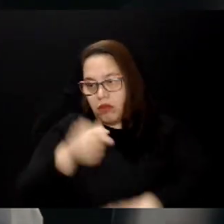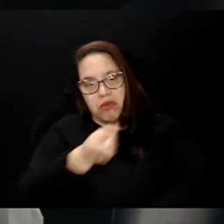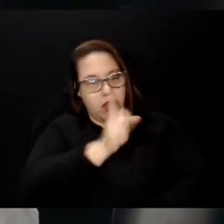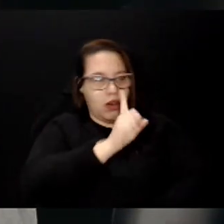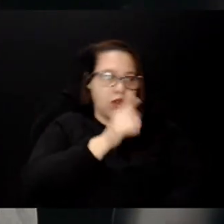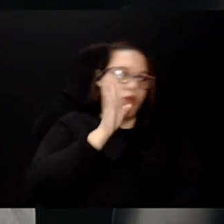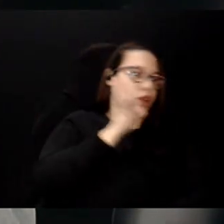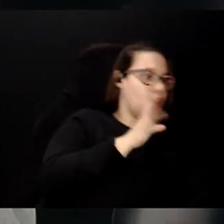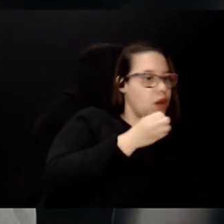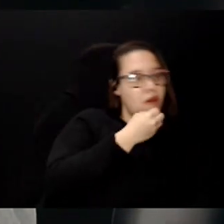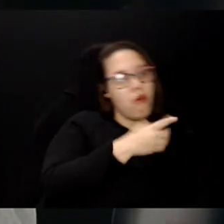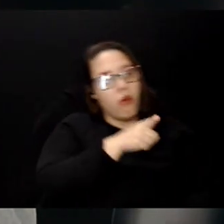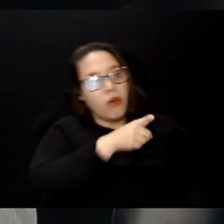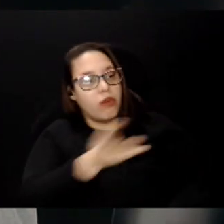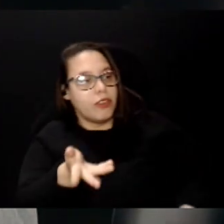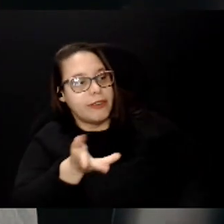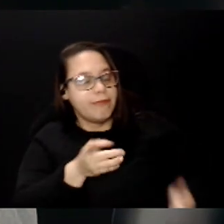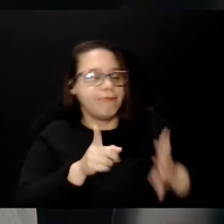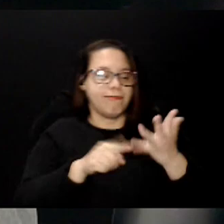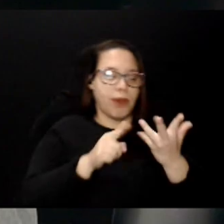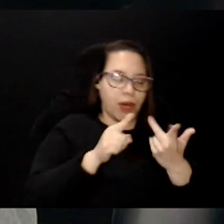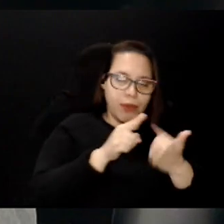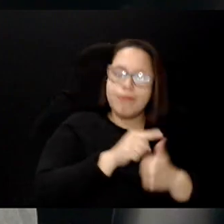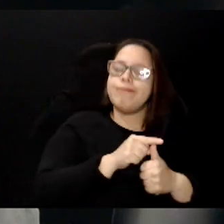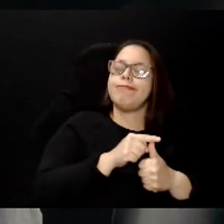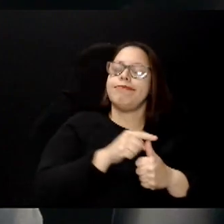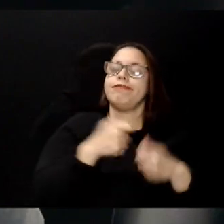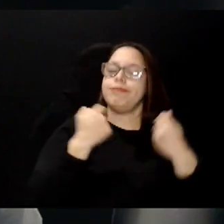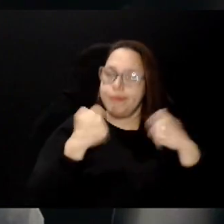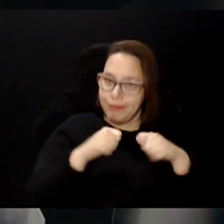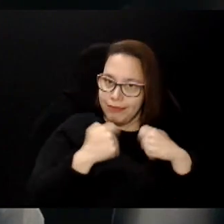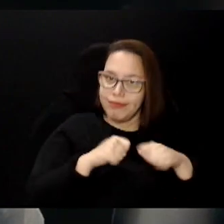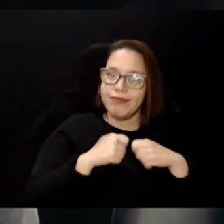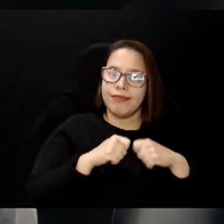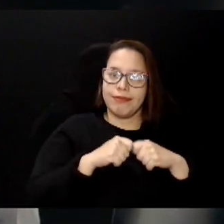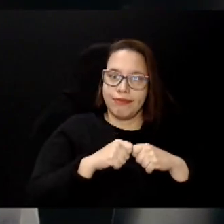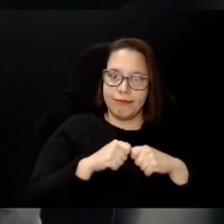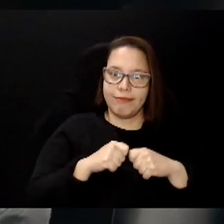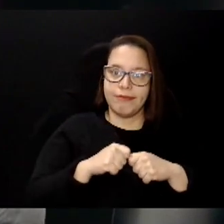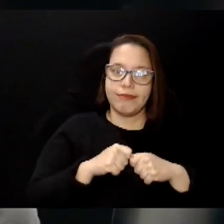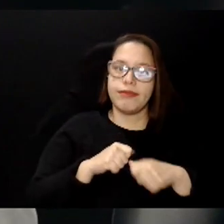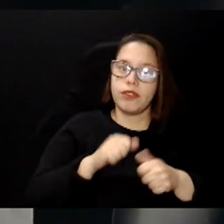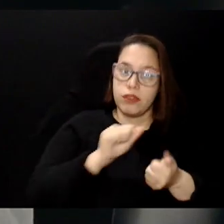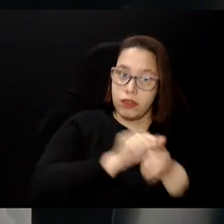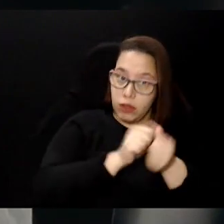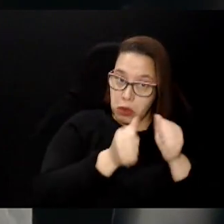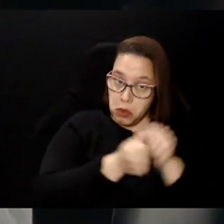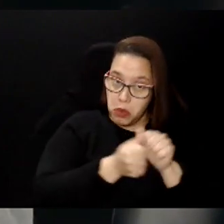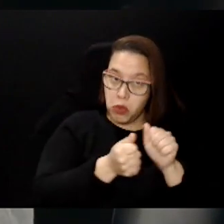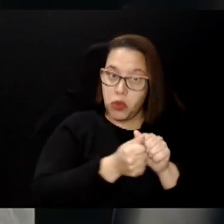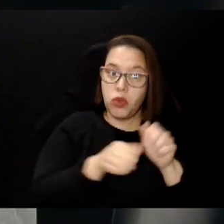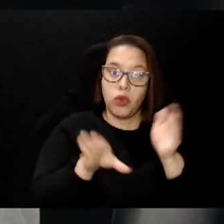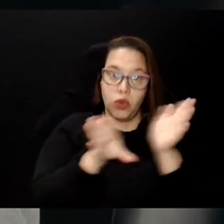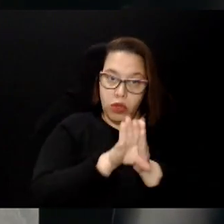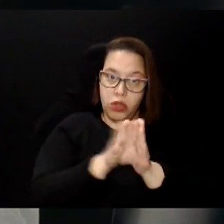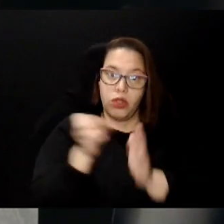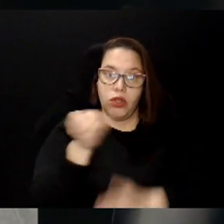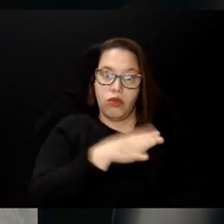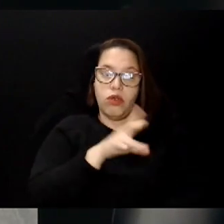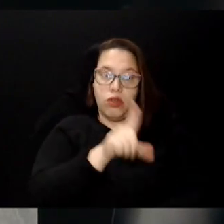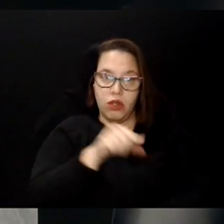tem uma série de coisas que a gente vai precisar modular com a chegada de uma nova ferramenta. E aí tem um